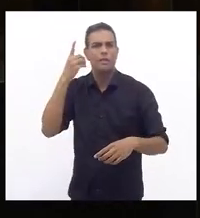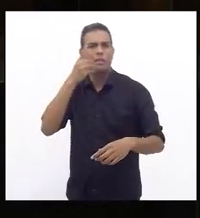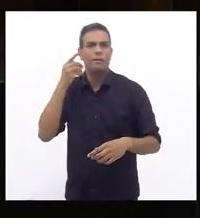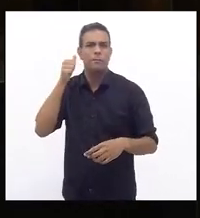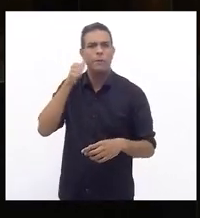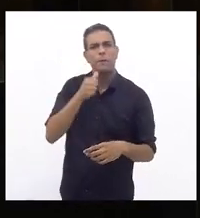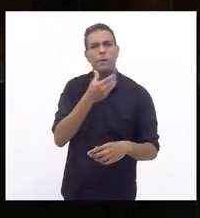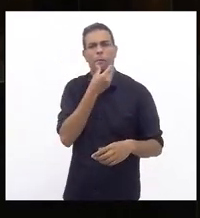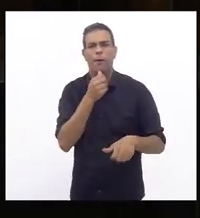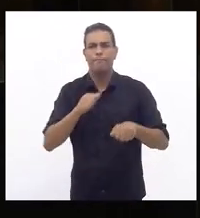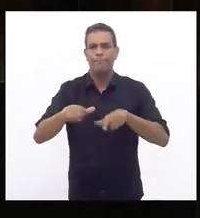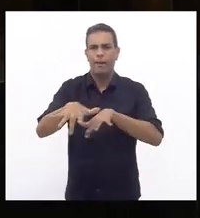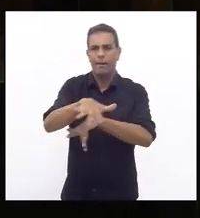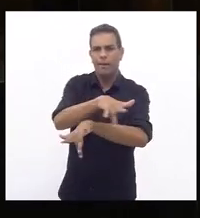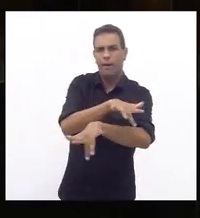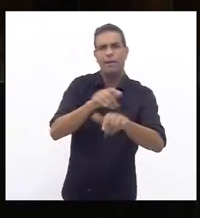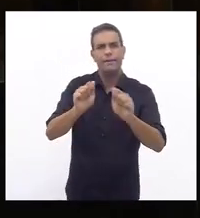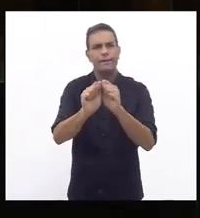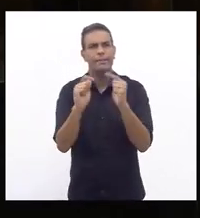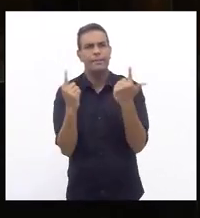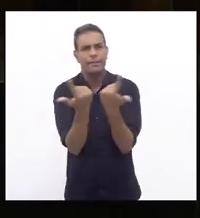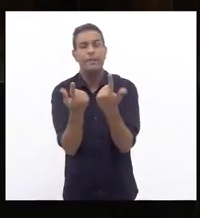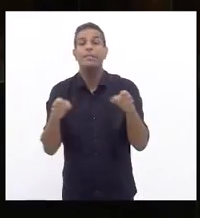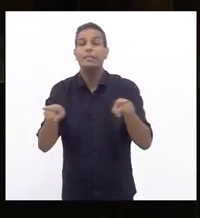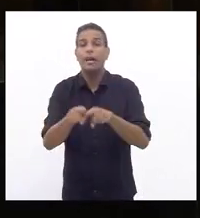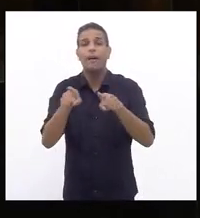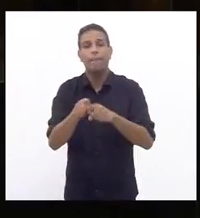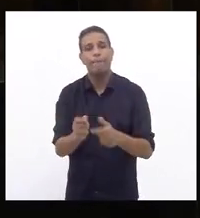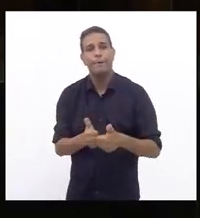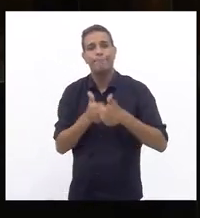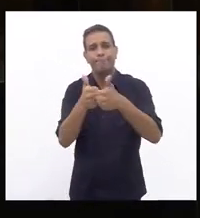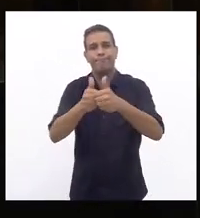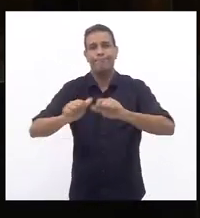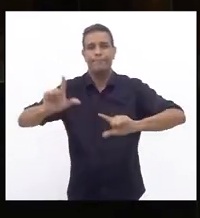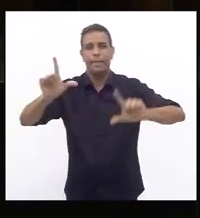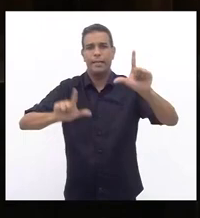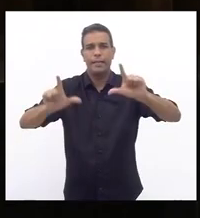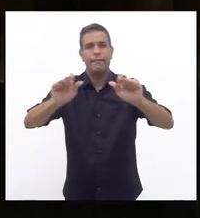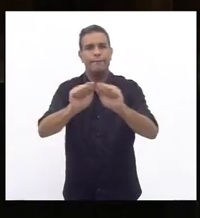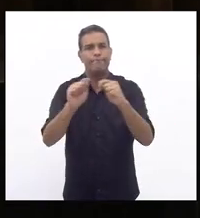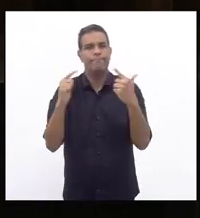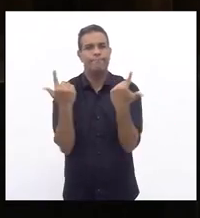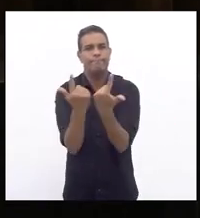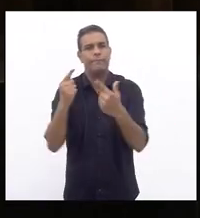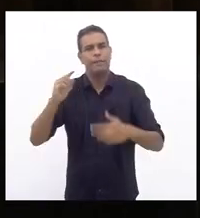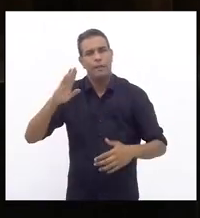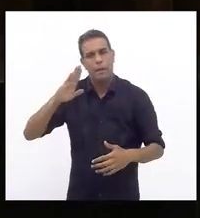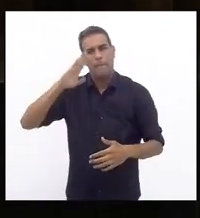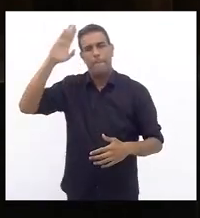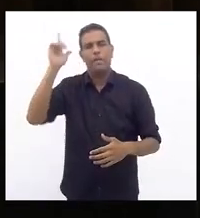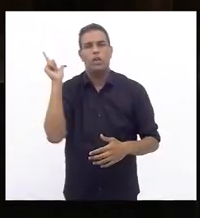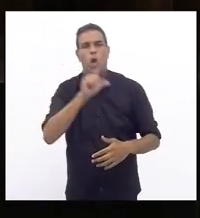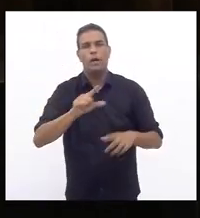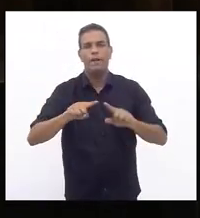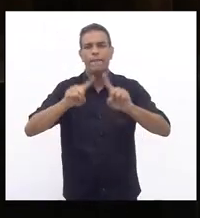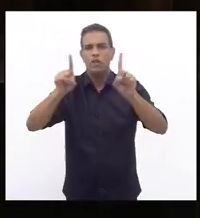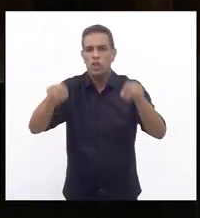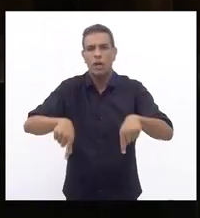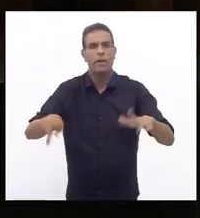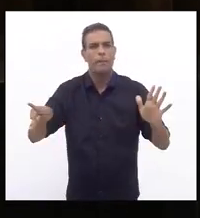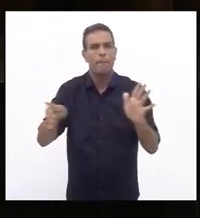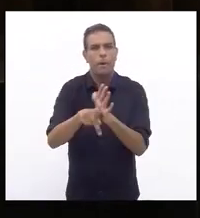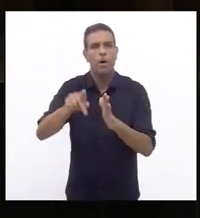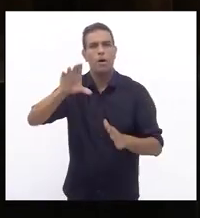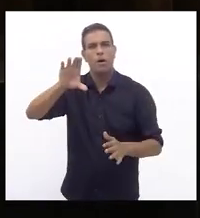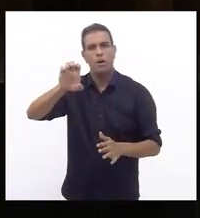dessa casa, a todos que estão nos assistindo na TV Alerj e, principalmente, a todos vocês, sedaianos, que se